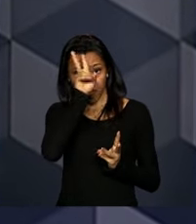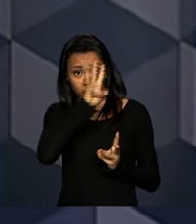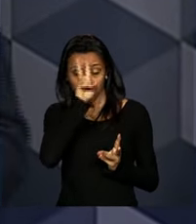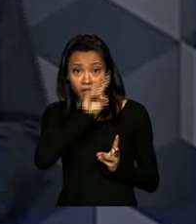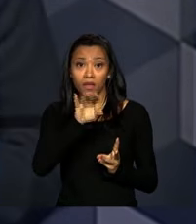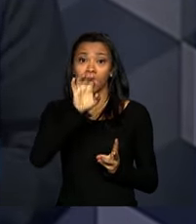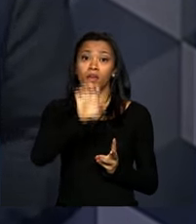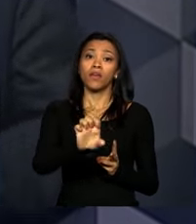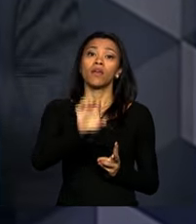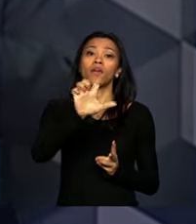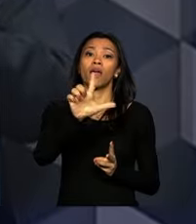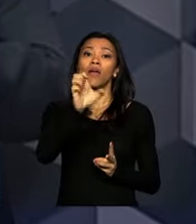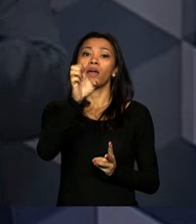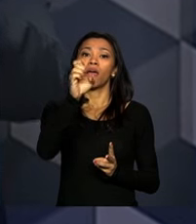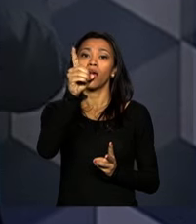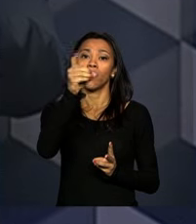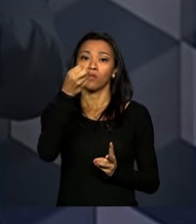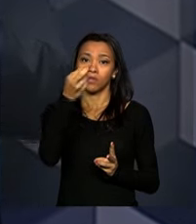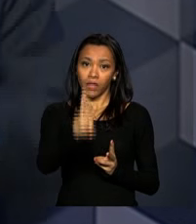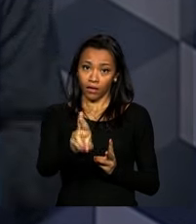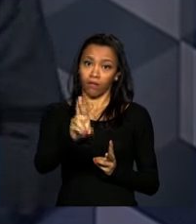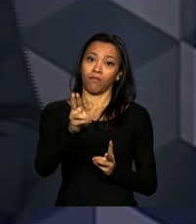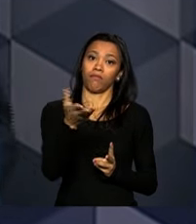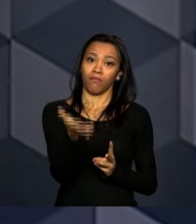Câmara, que vi já